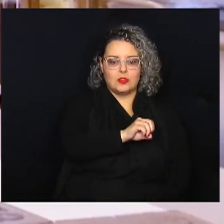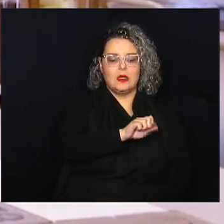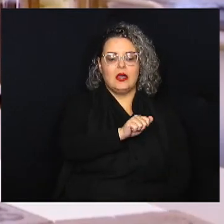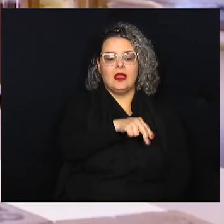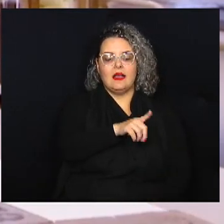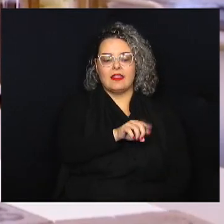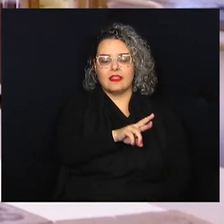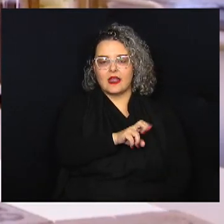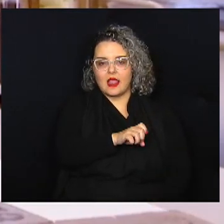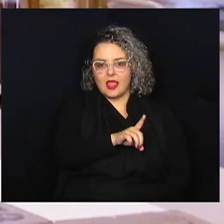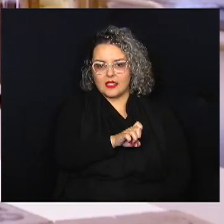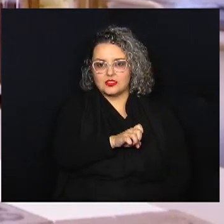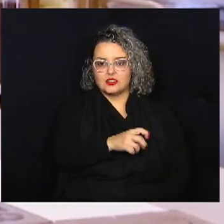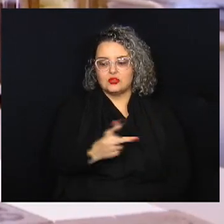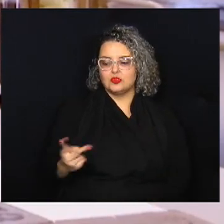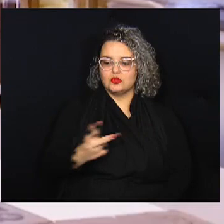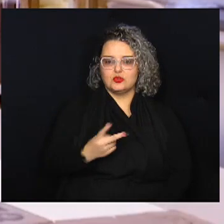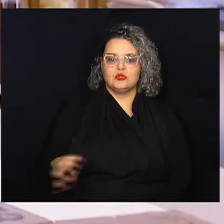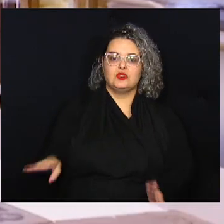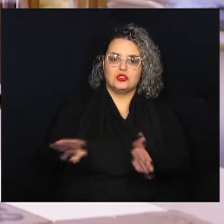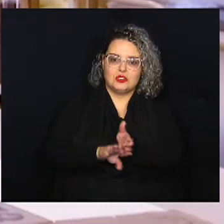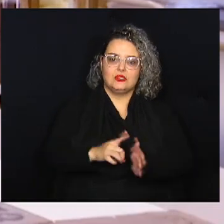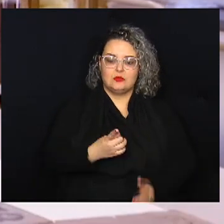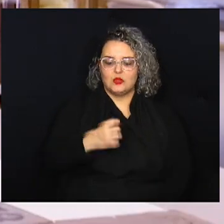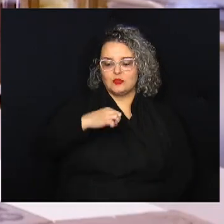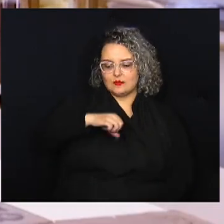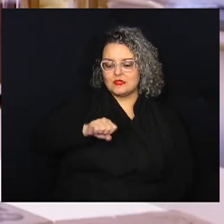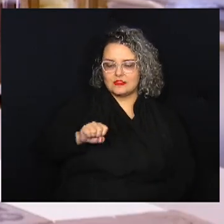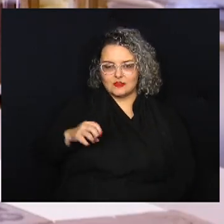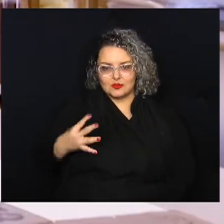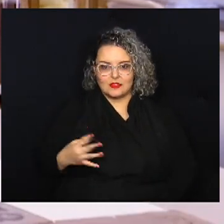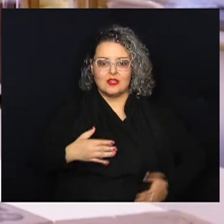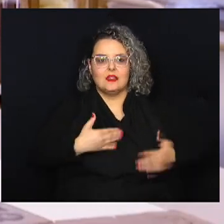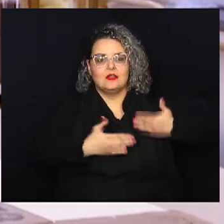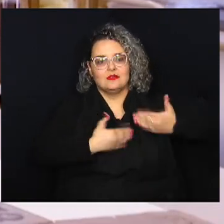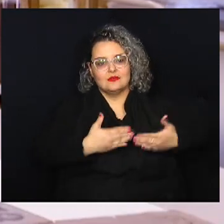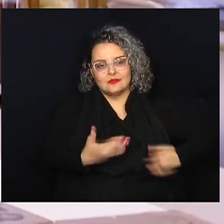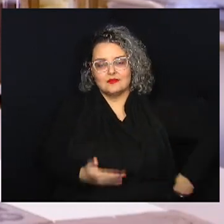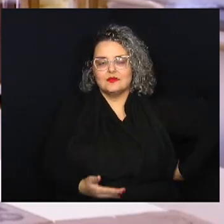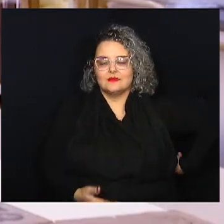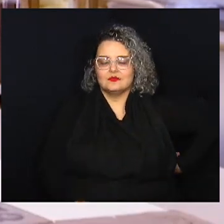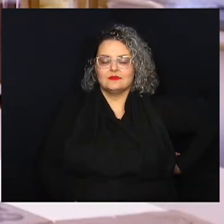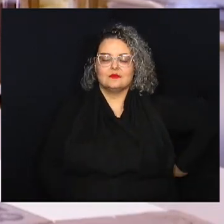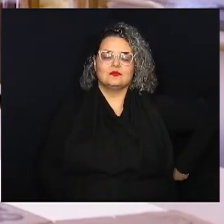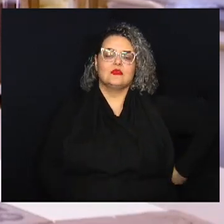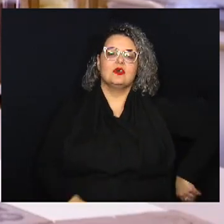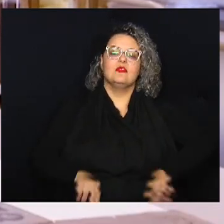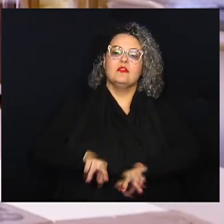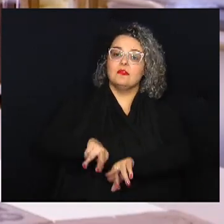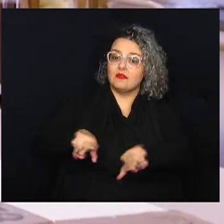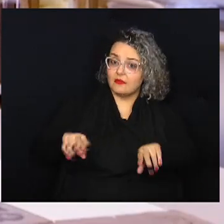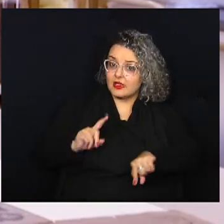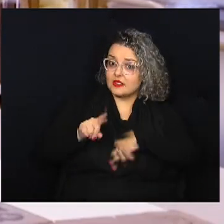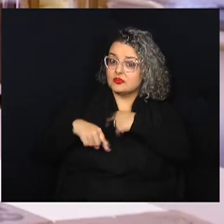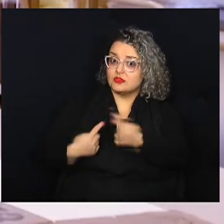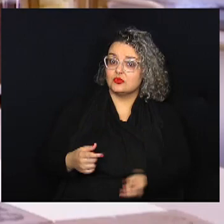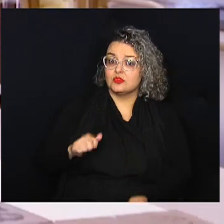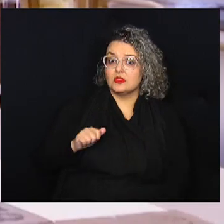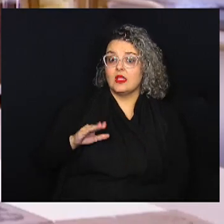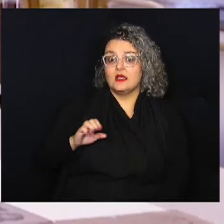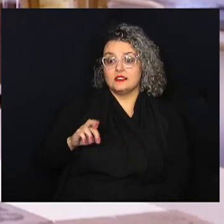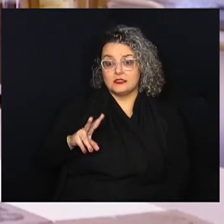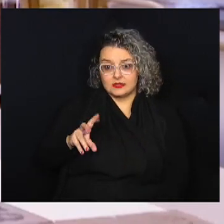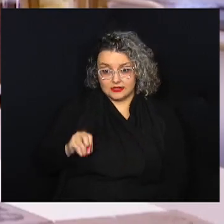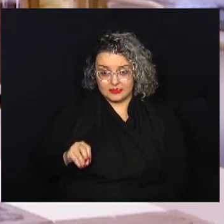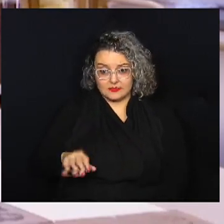ambos chegaram em 84 e ao longo dos anos aí nós fomos acumulando diversos outros acervos da área